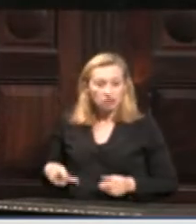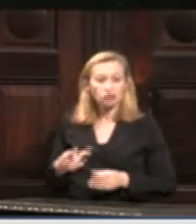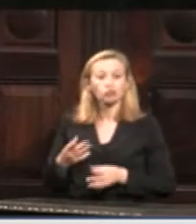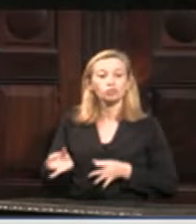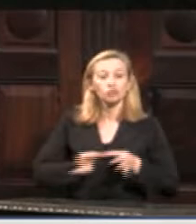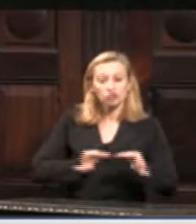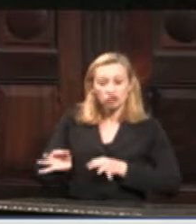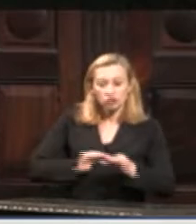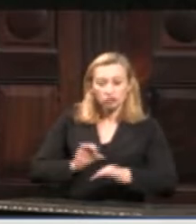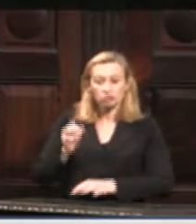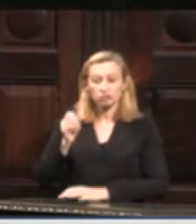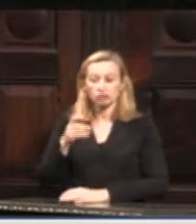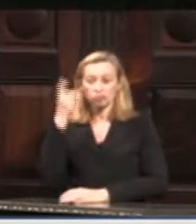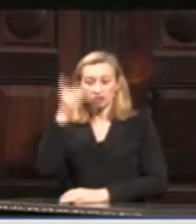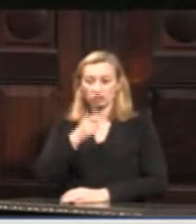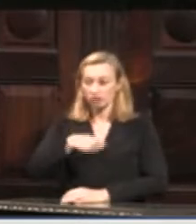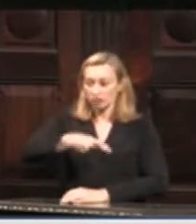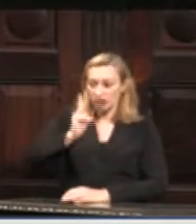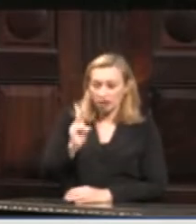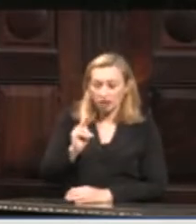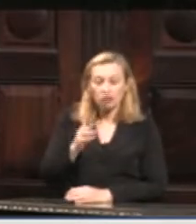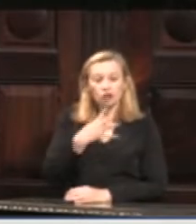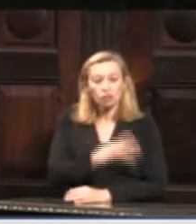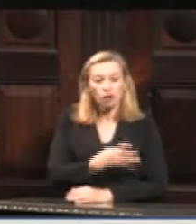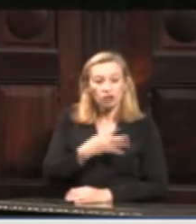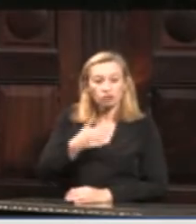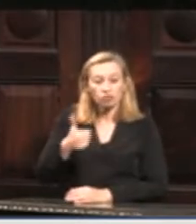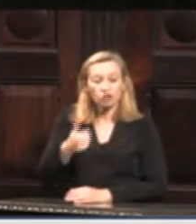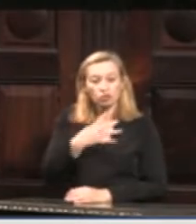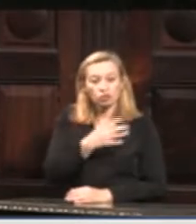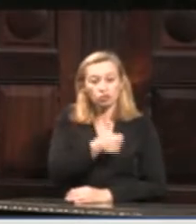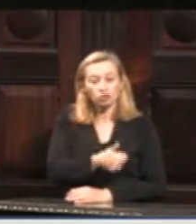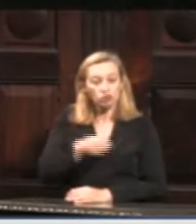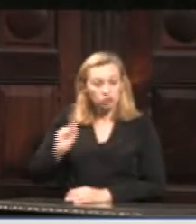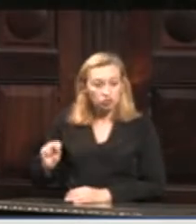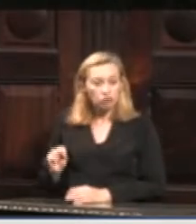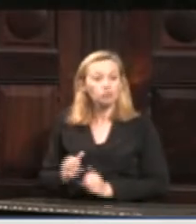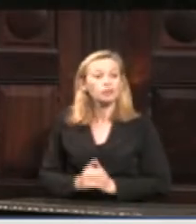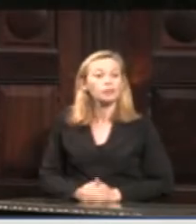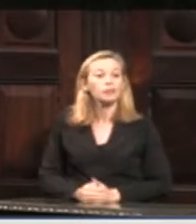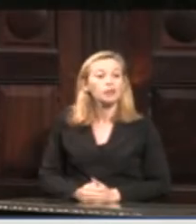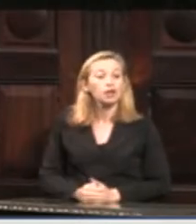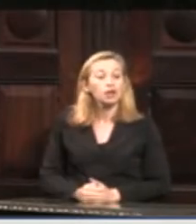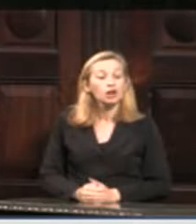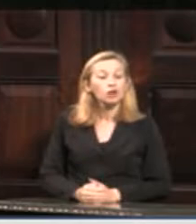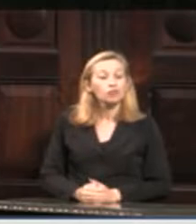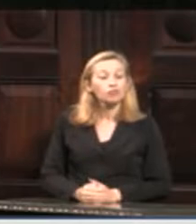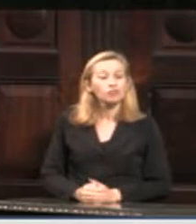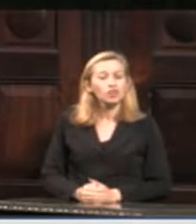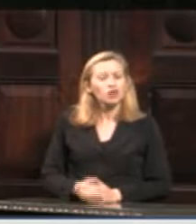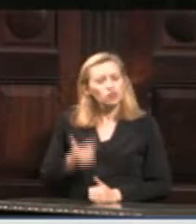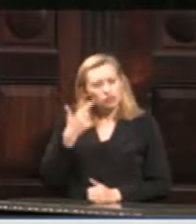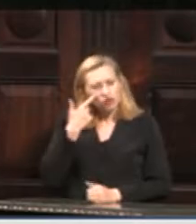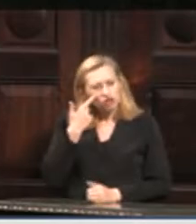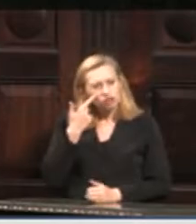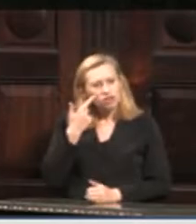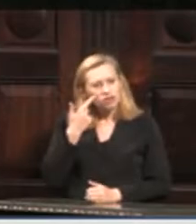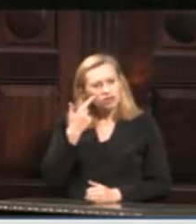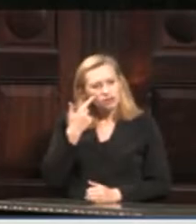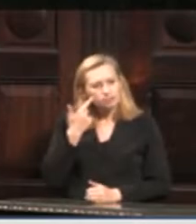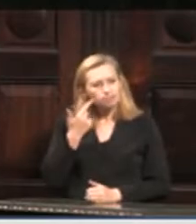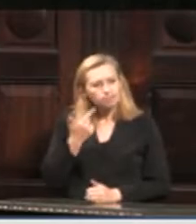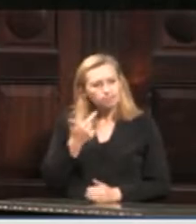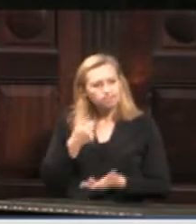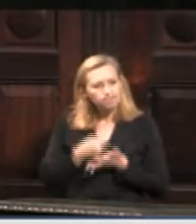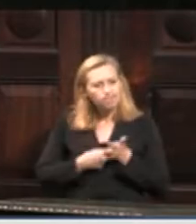Valdec, é o 4261 de 2018, ele tenta, de alguma